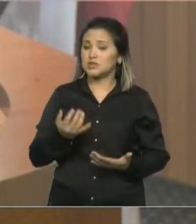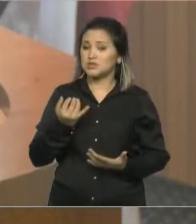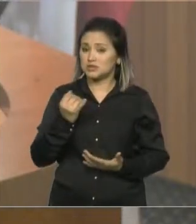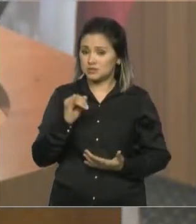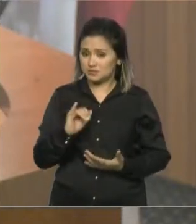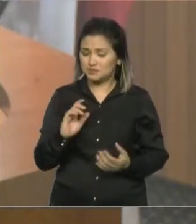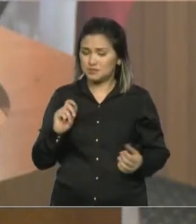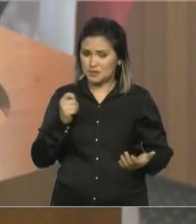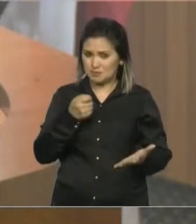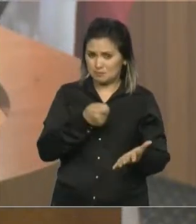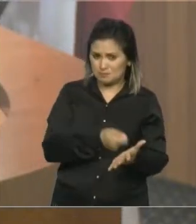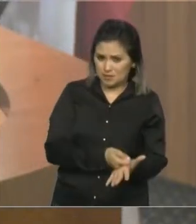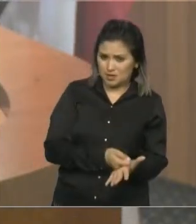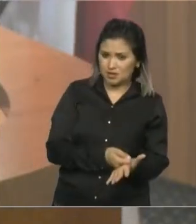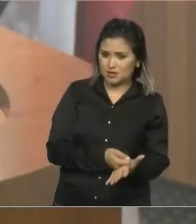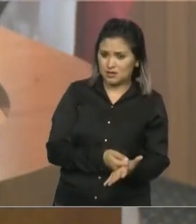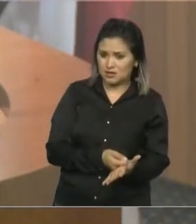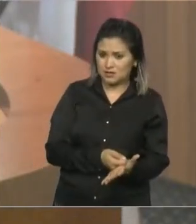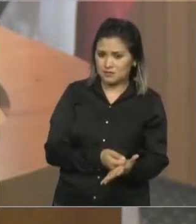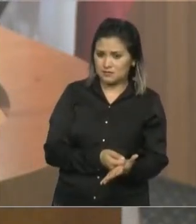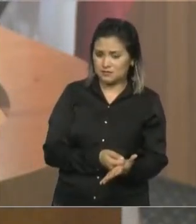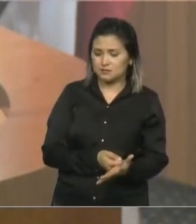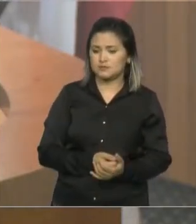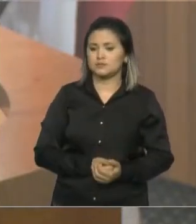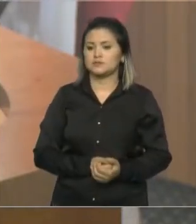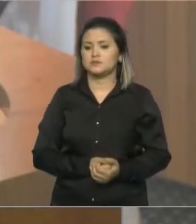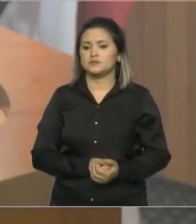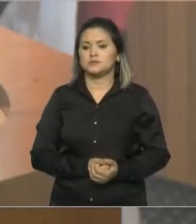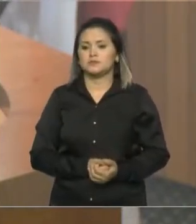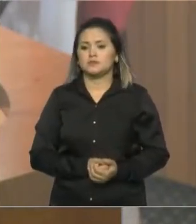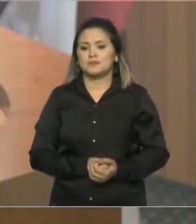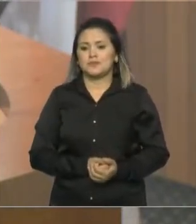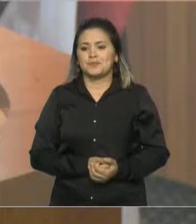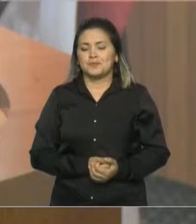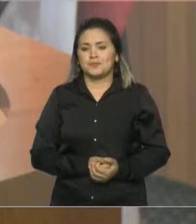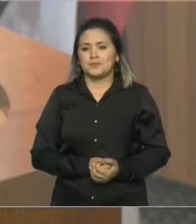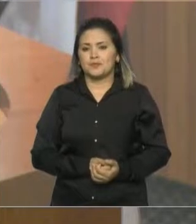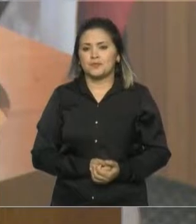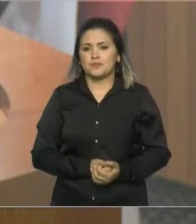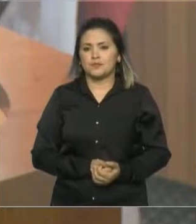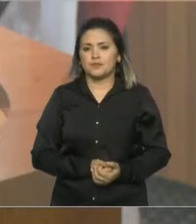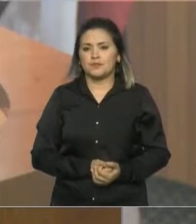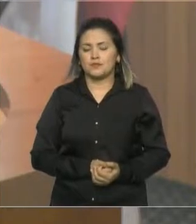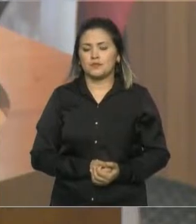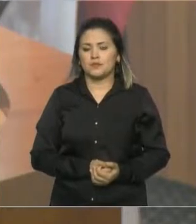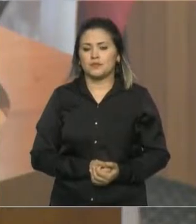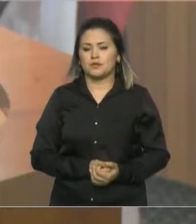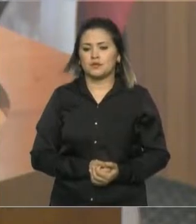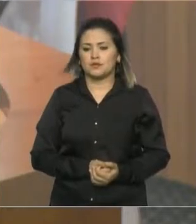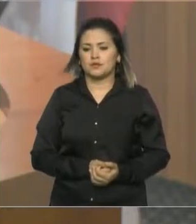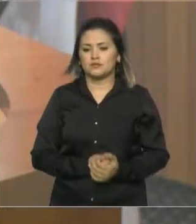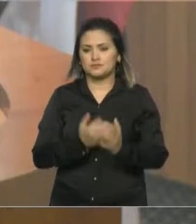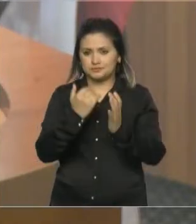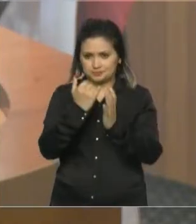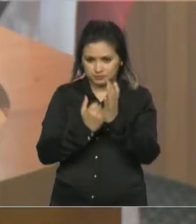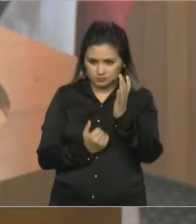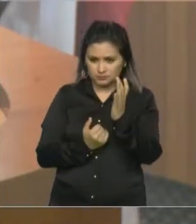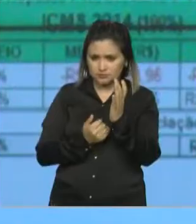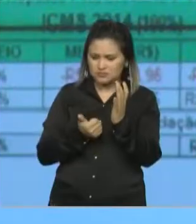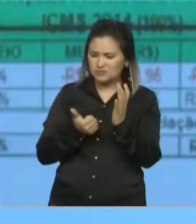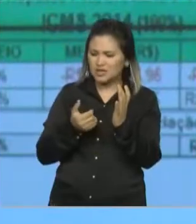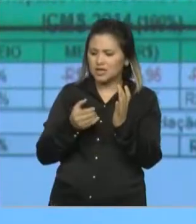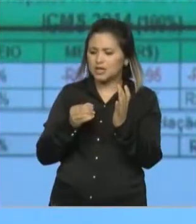do consórcio, se o repasse que o município tivesse que fazer ao consórcio, tirasse mais de 10% do